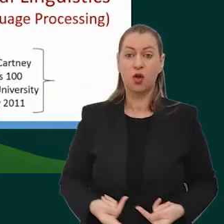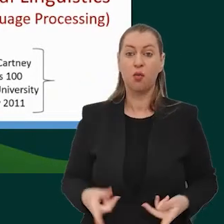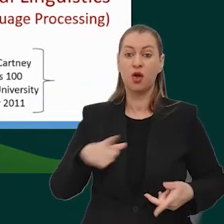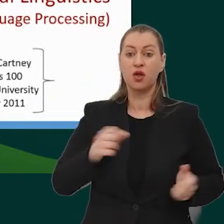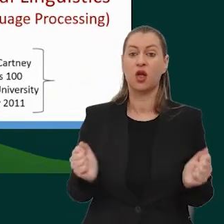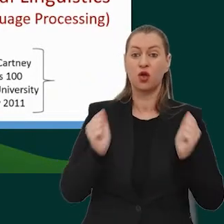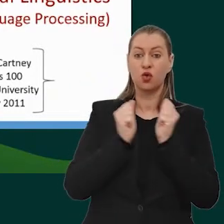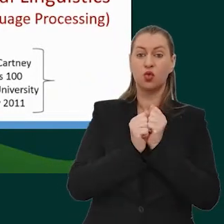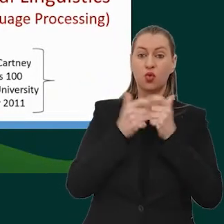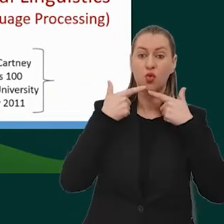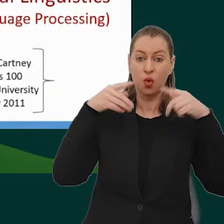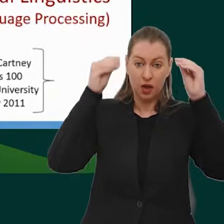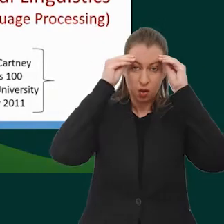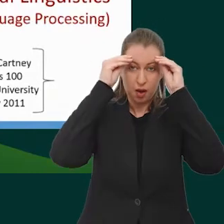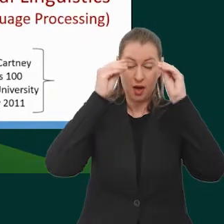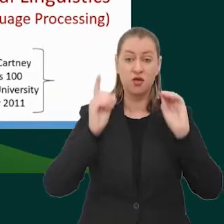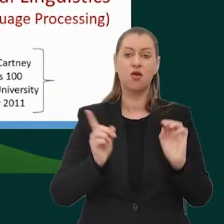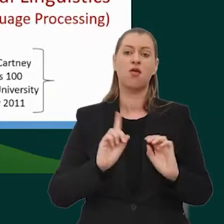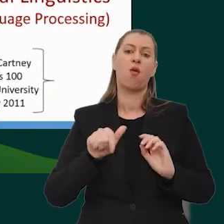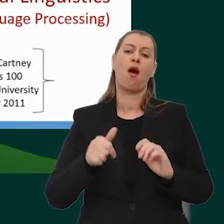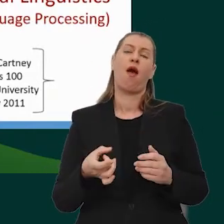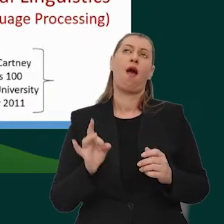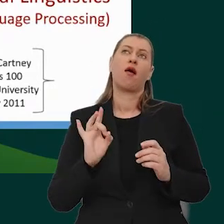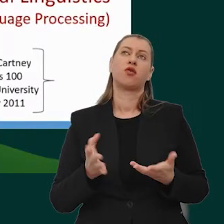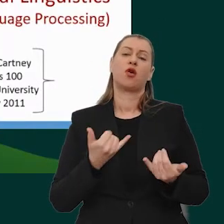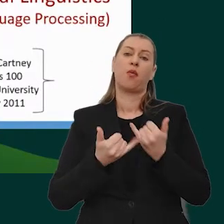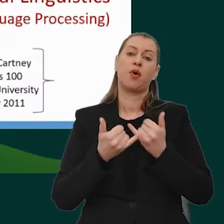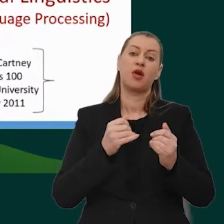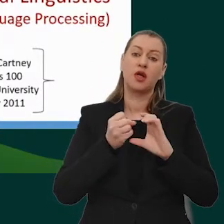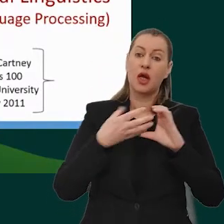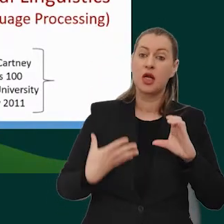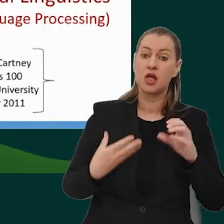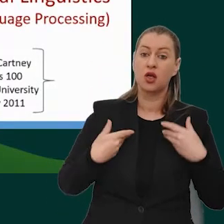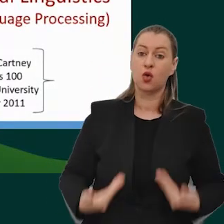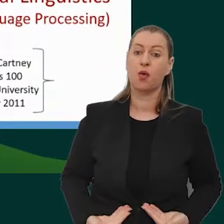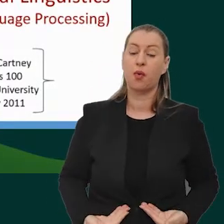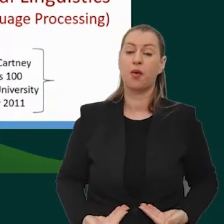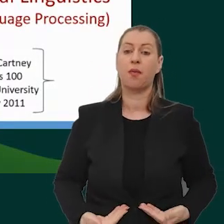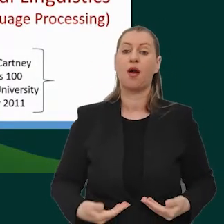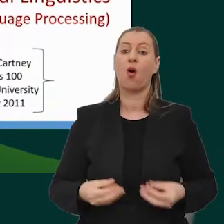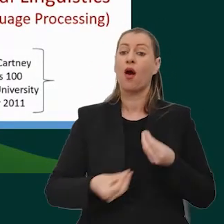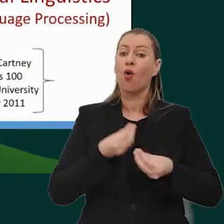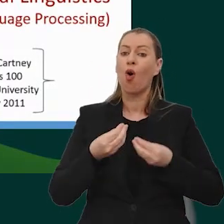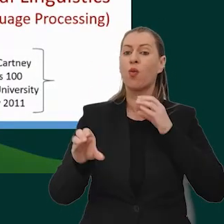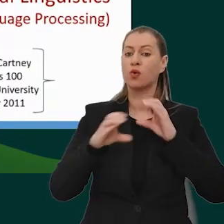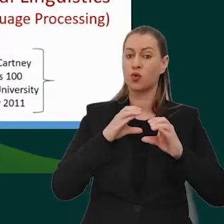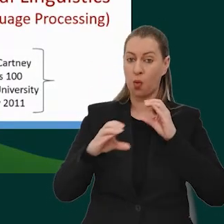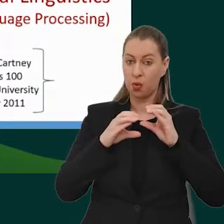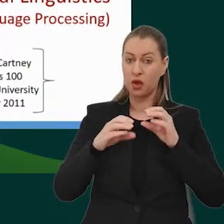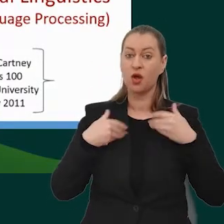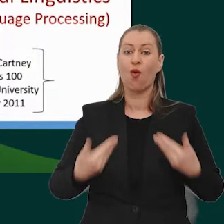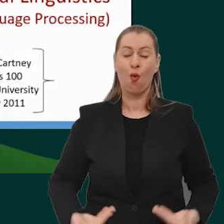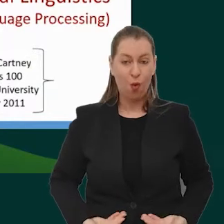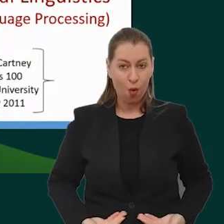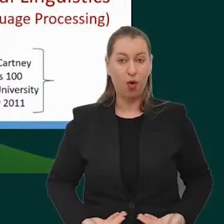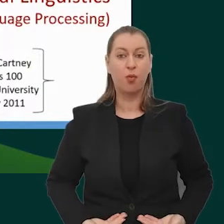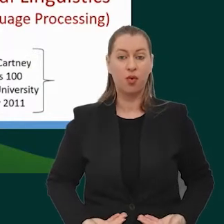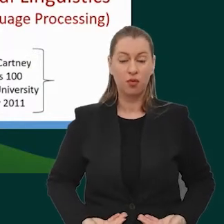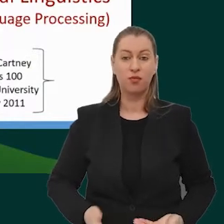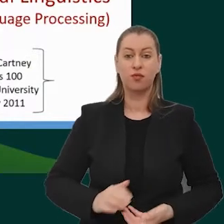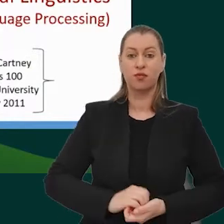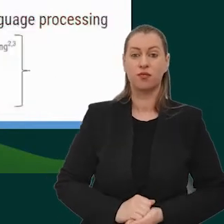junto com a linguagem, não é nem características apenas físicas, né? Ele se comunica fisicamente, né?